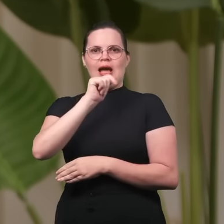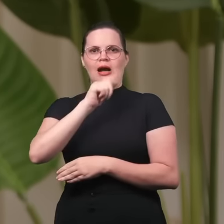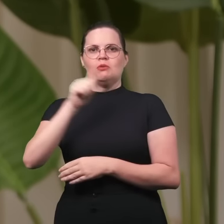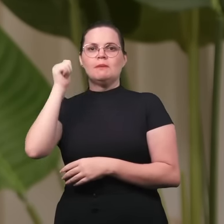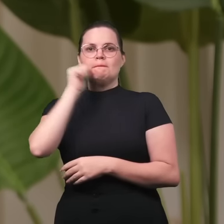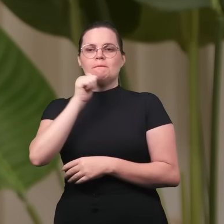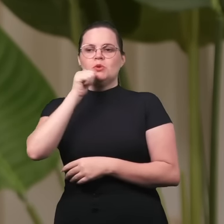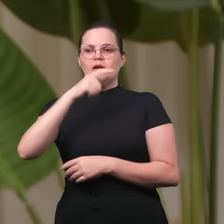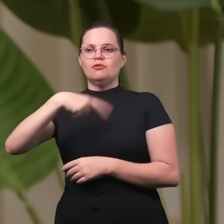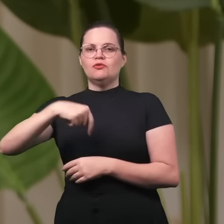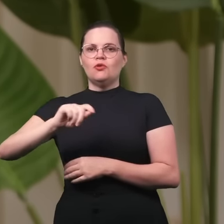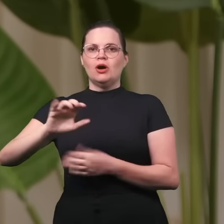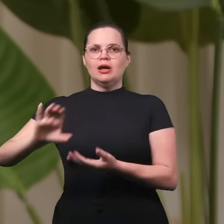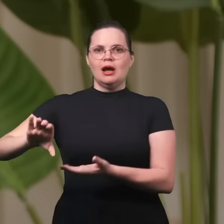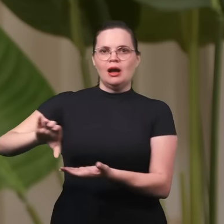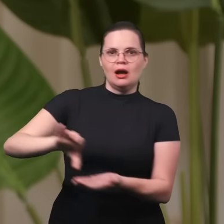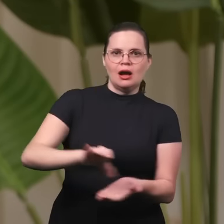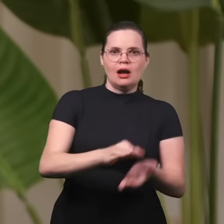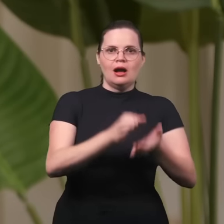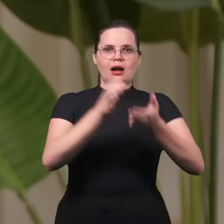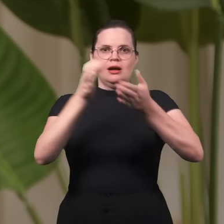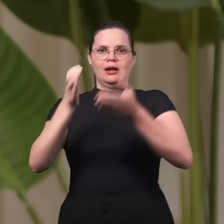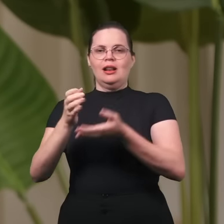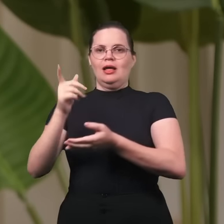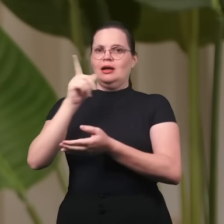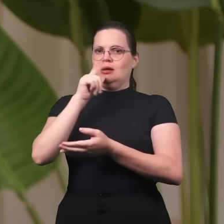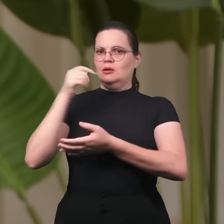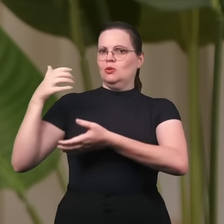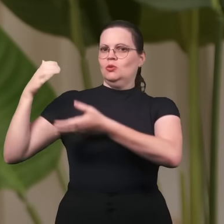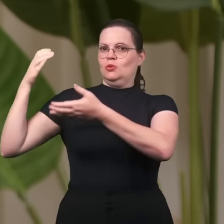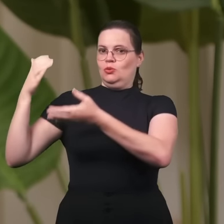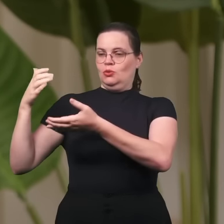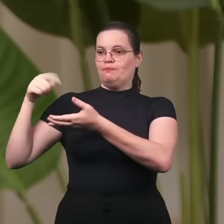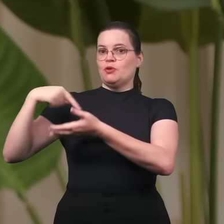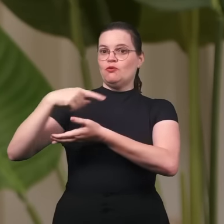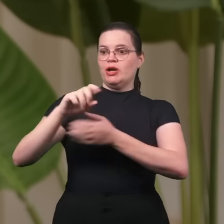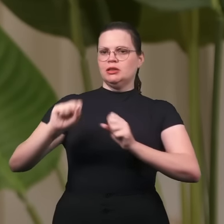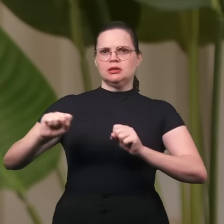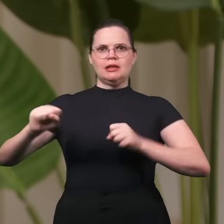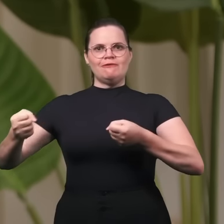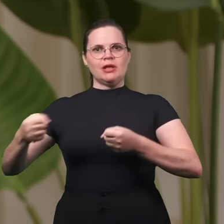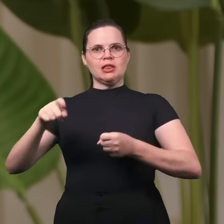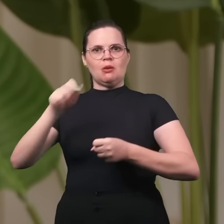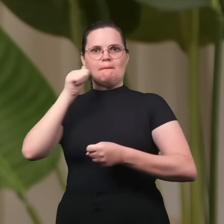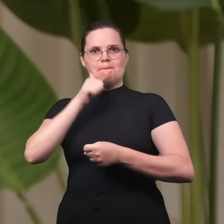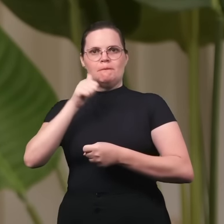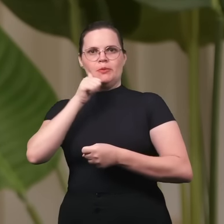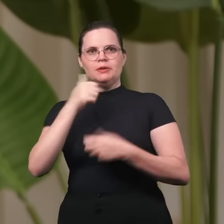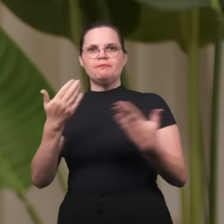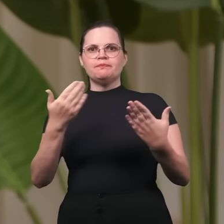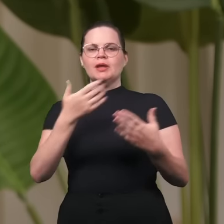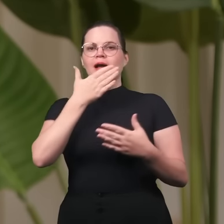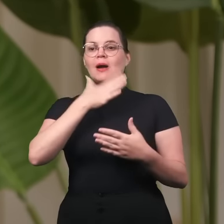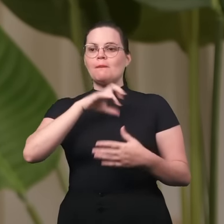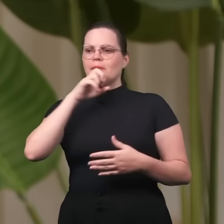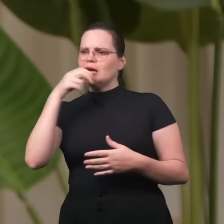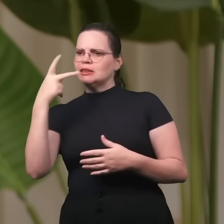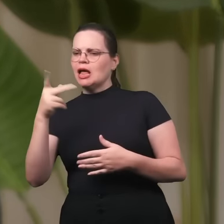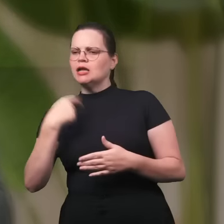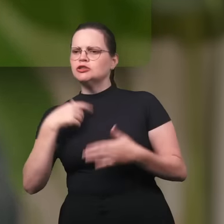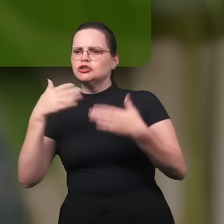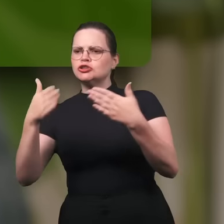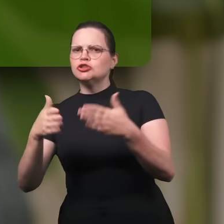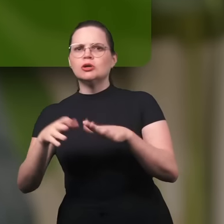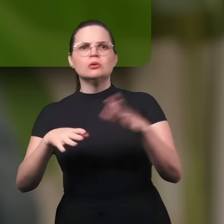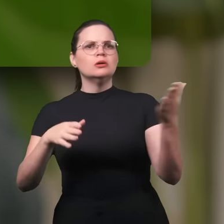que foram buscar água ali na fonte. E quando chegou o pai daquelas moças, quem quem salvou, quem ajudou vocês?